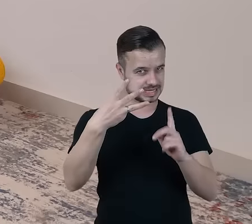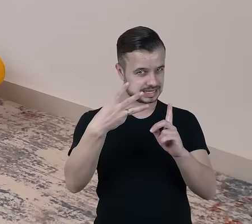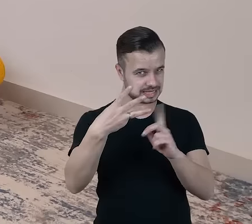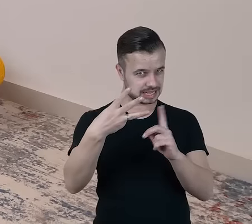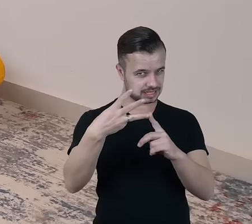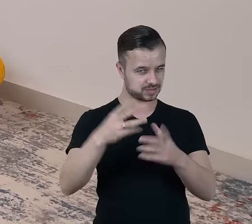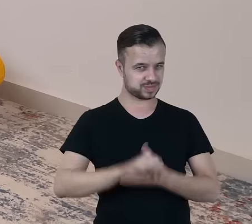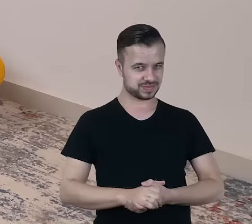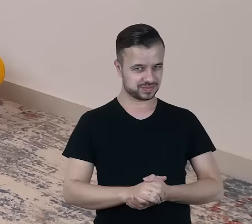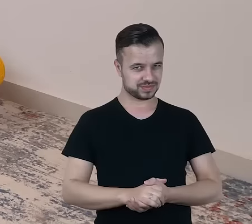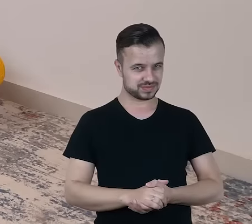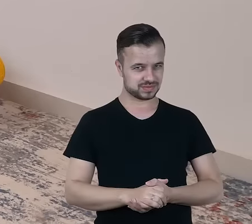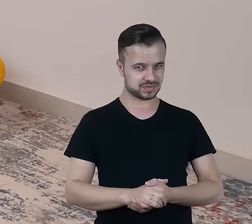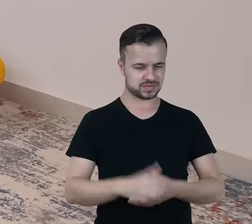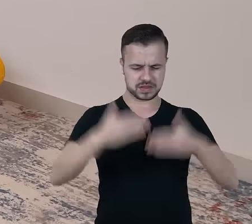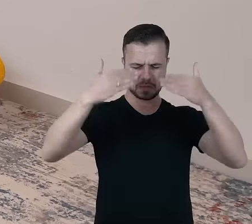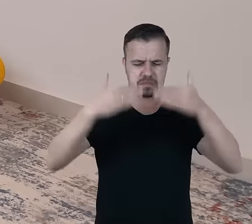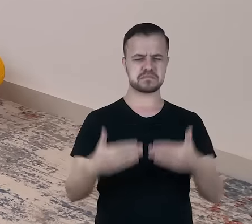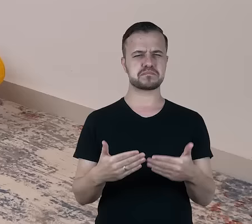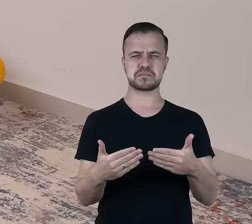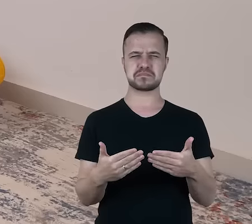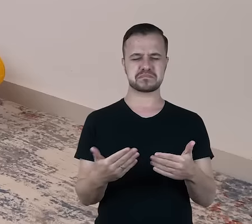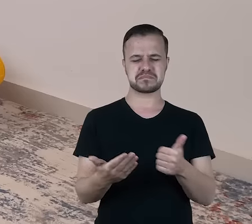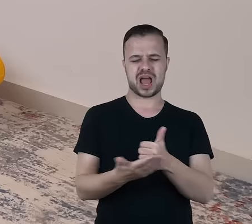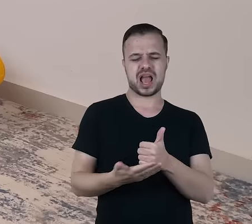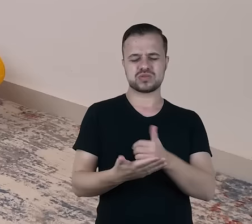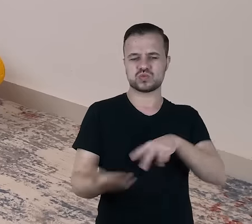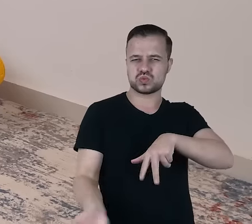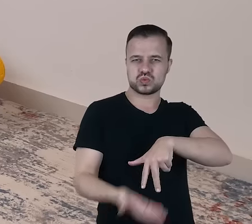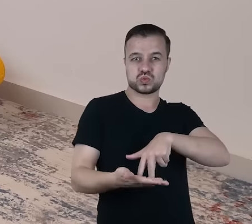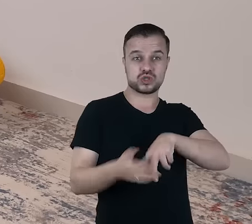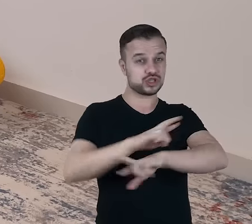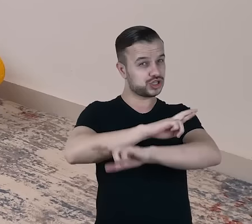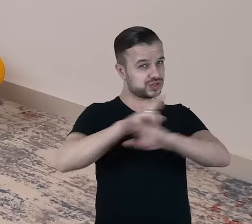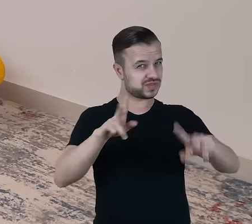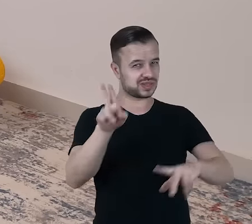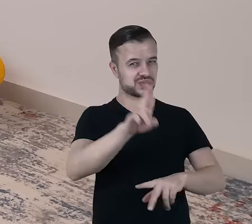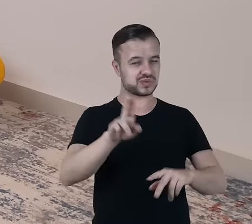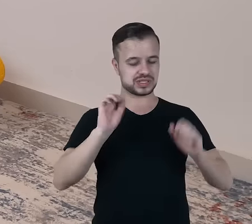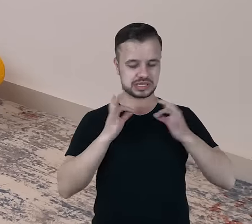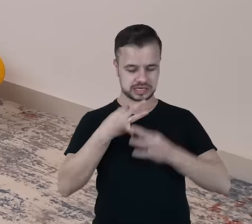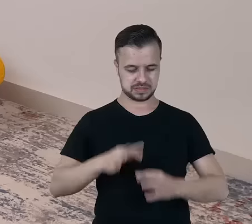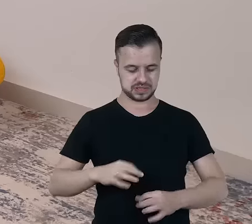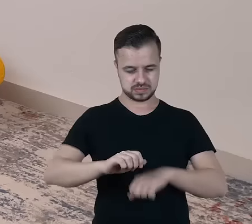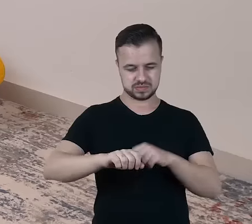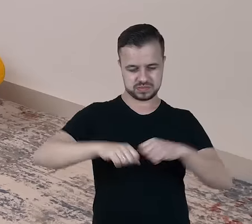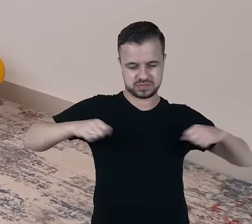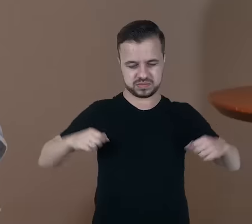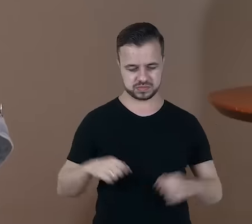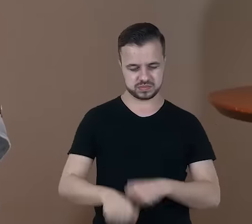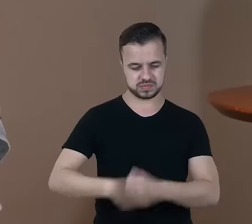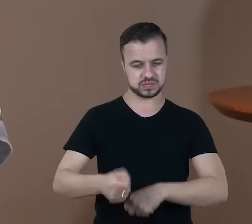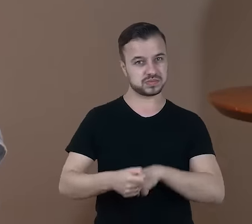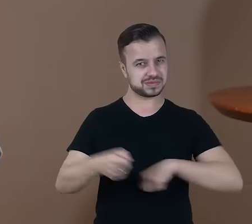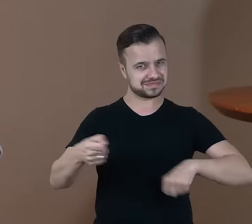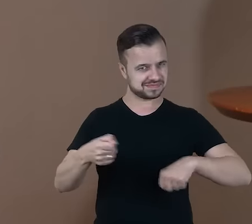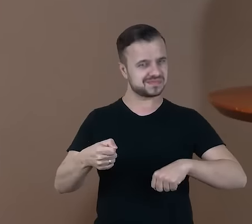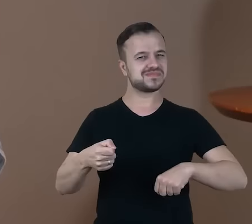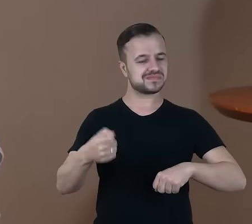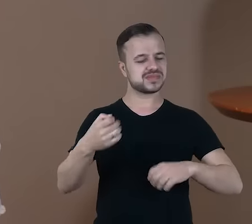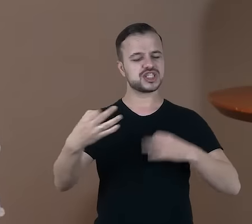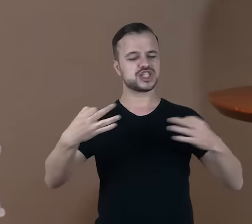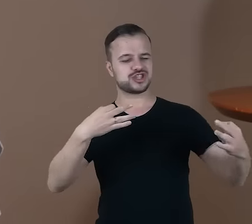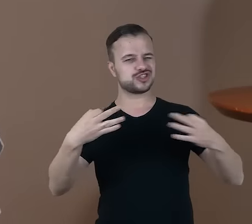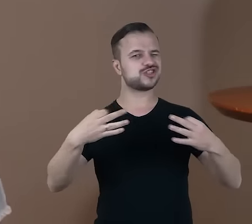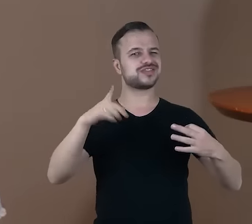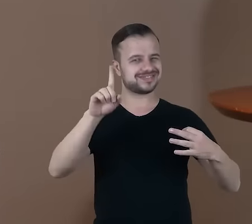Truque 3. O vestido básico e reto pode se tornar diferente com o uso de uma camisa jeans amarrada na cintura. Além de super